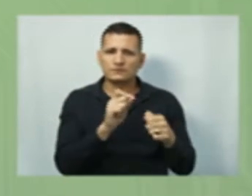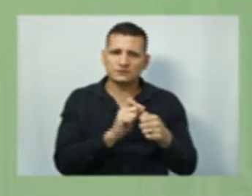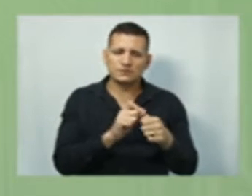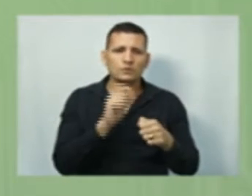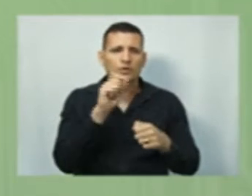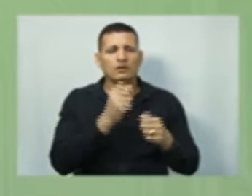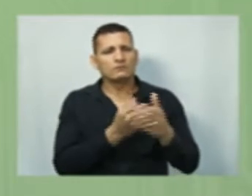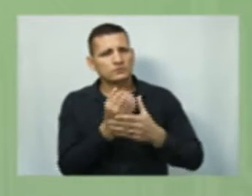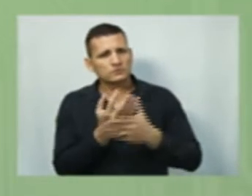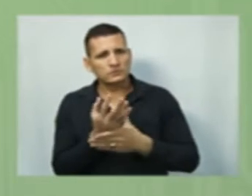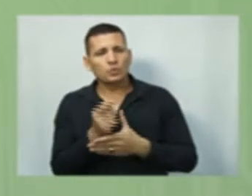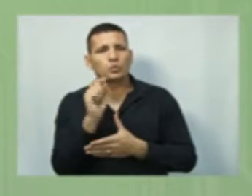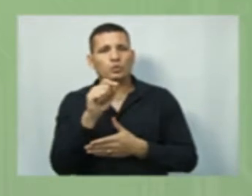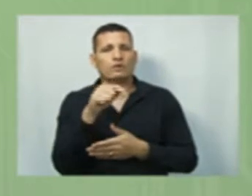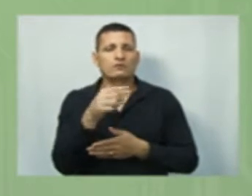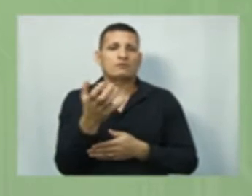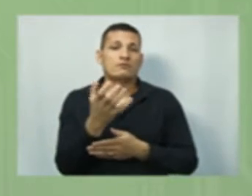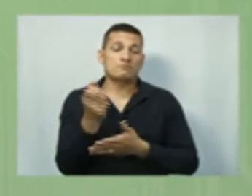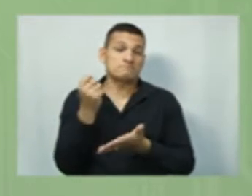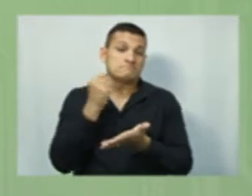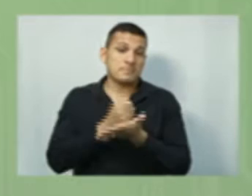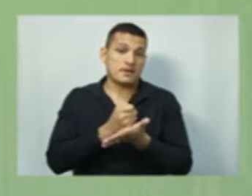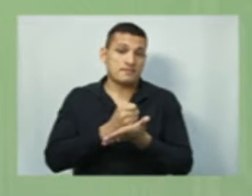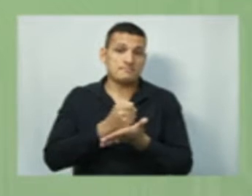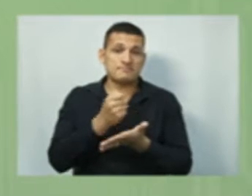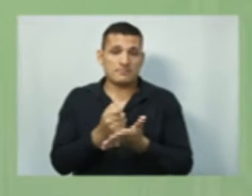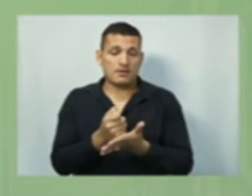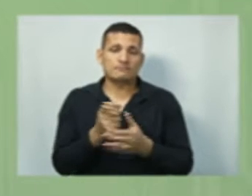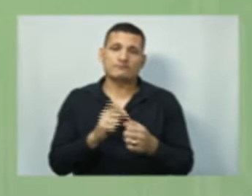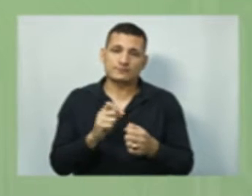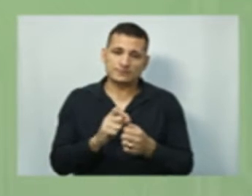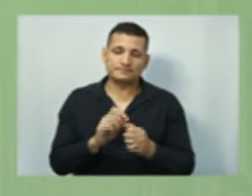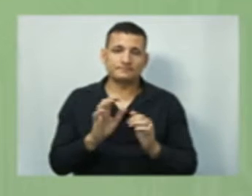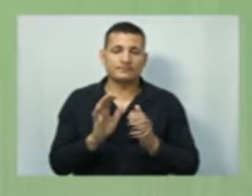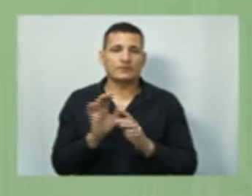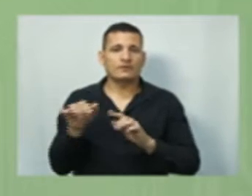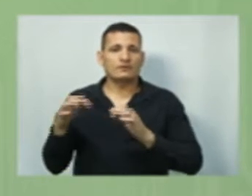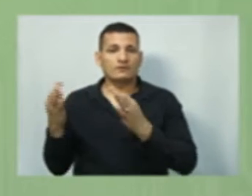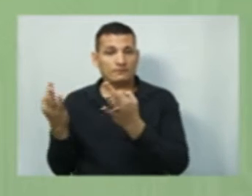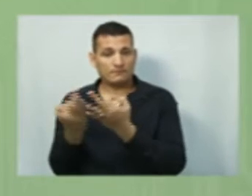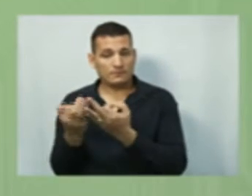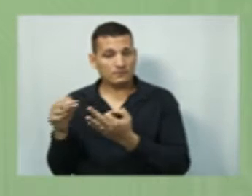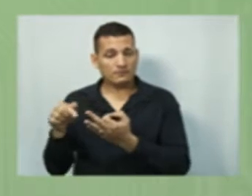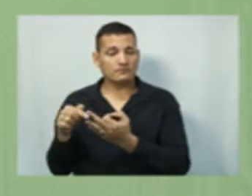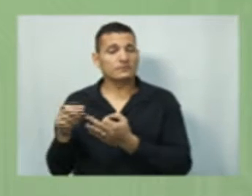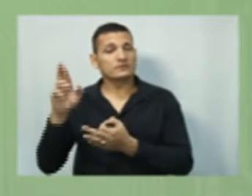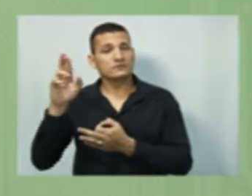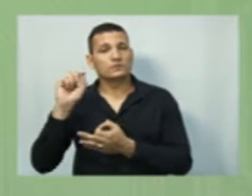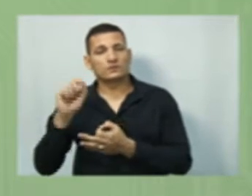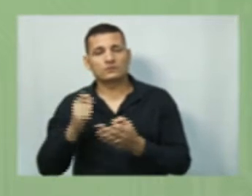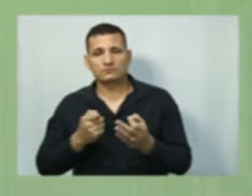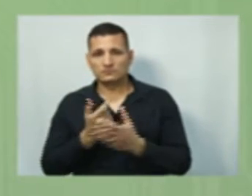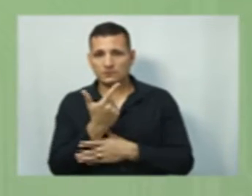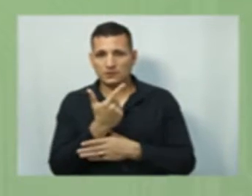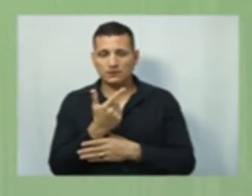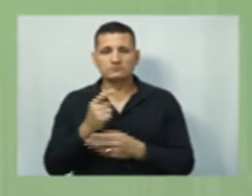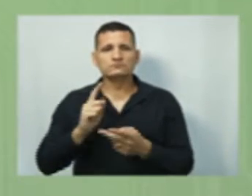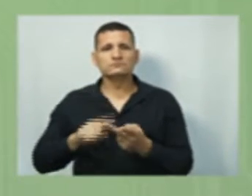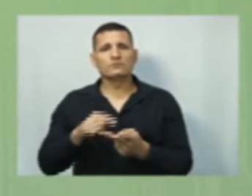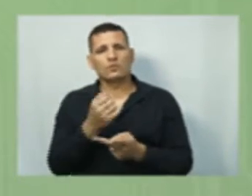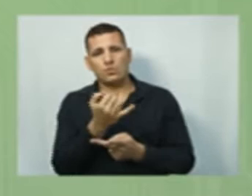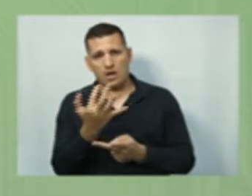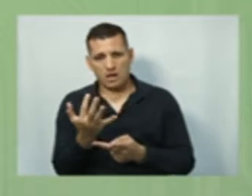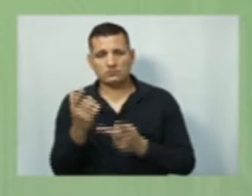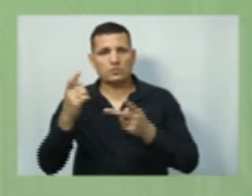querem contratar para fazer essa produção. Já as famílias decidem o que comprar, o quanto e